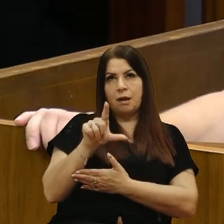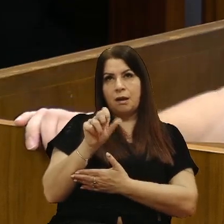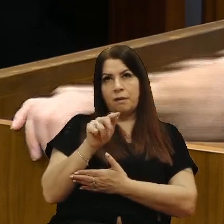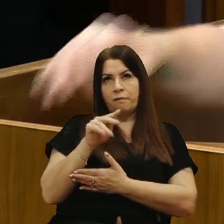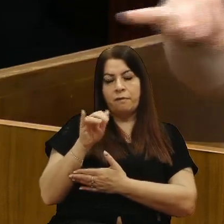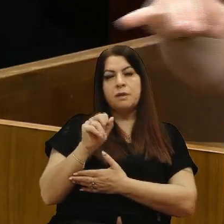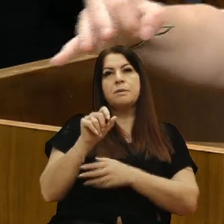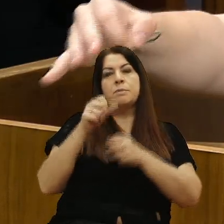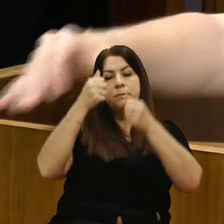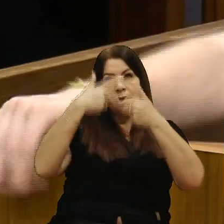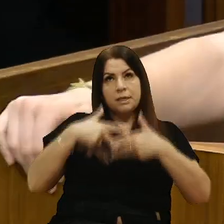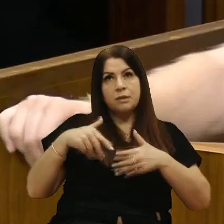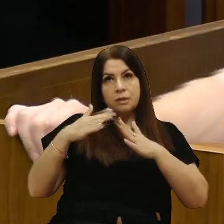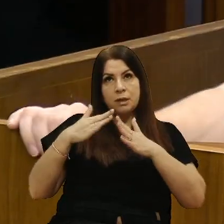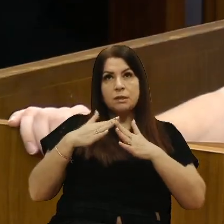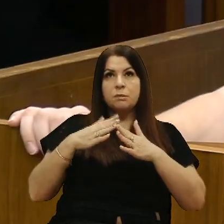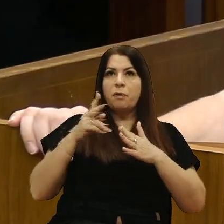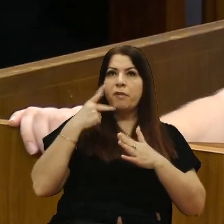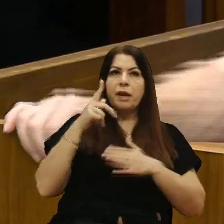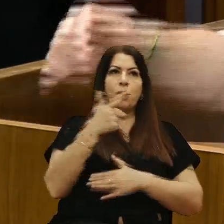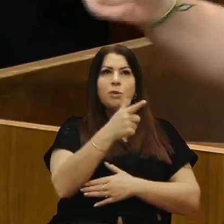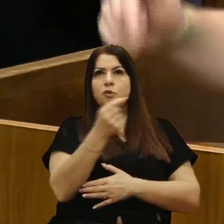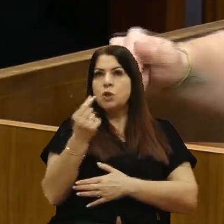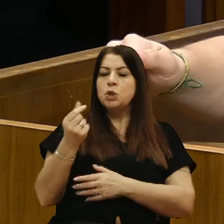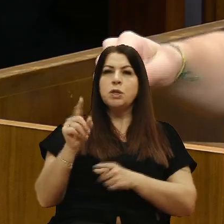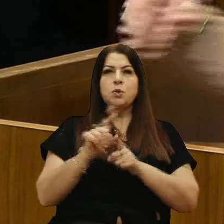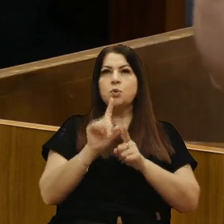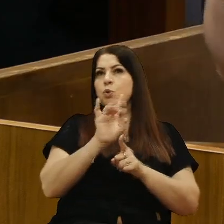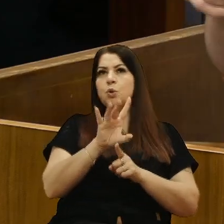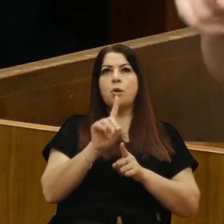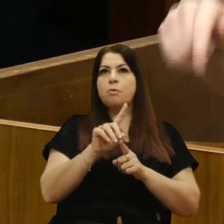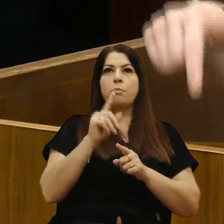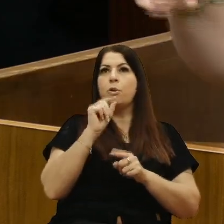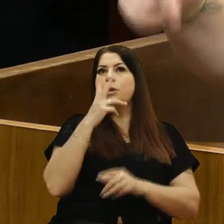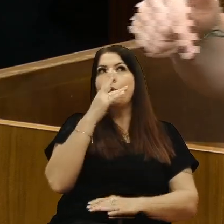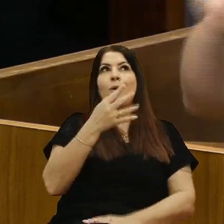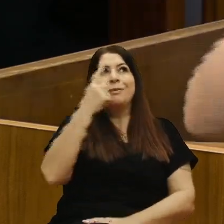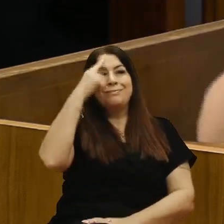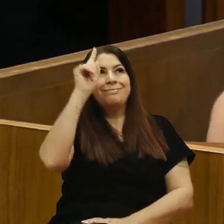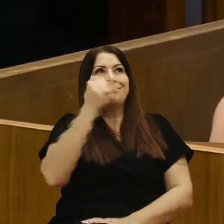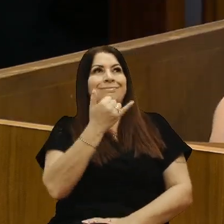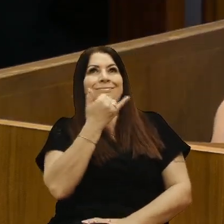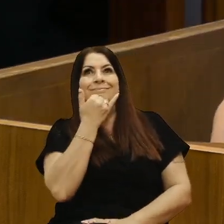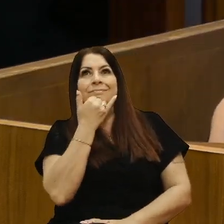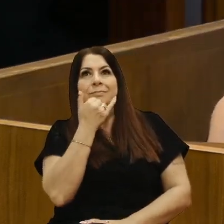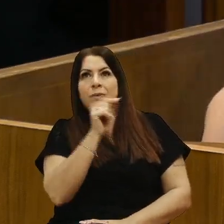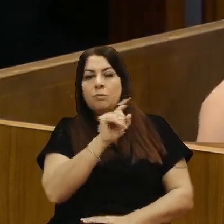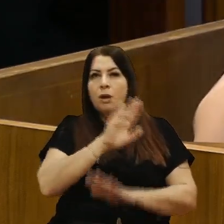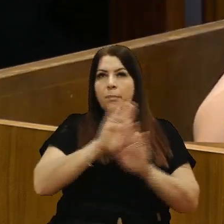para essa casa, porque esse discurso de que não tem dinheiro somente não pode servir como desculpa para acabar com